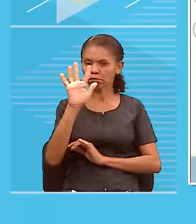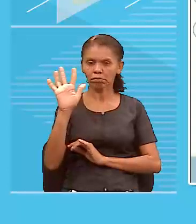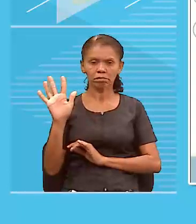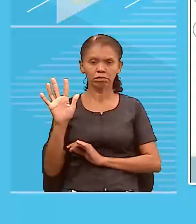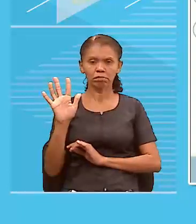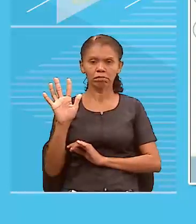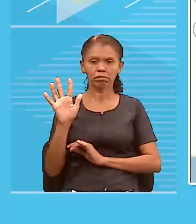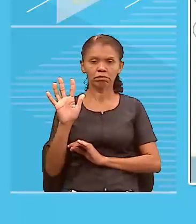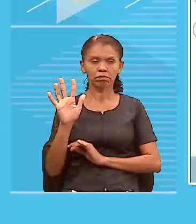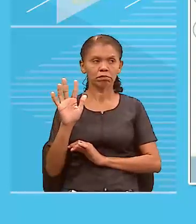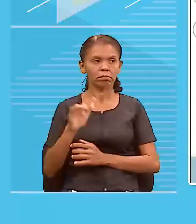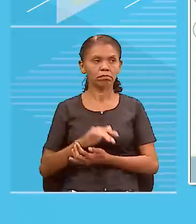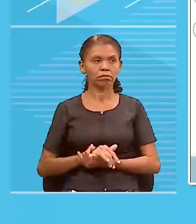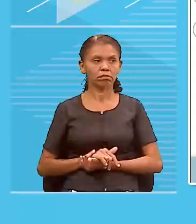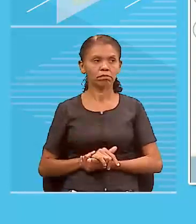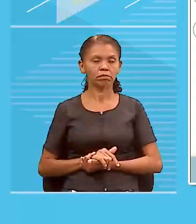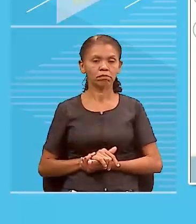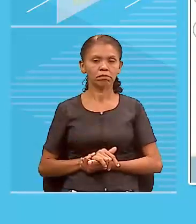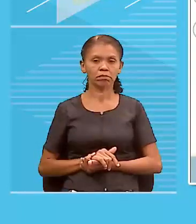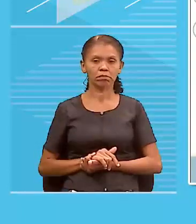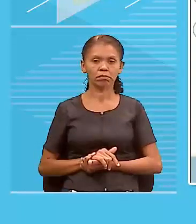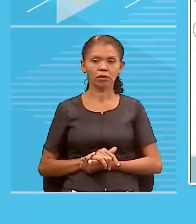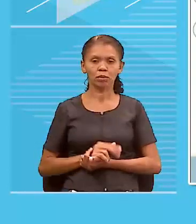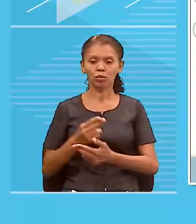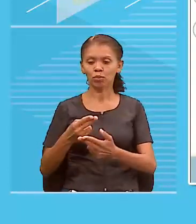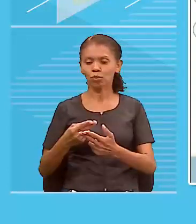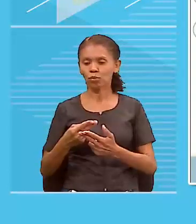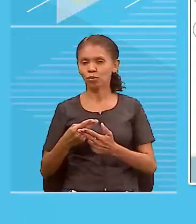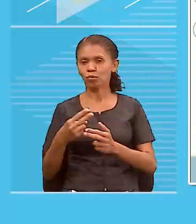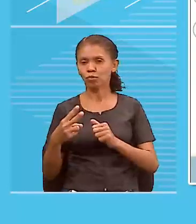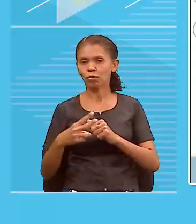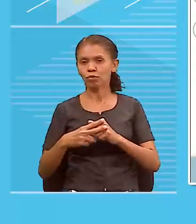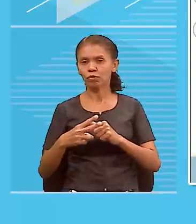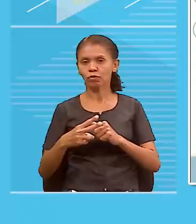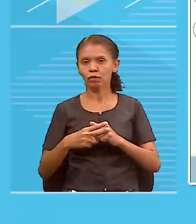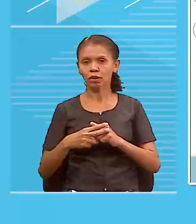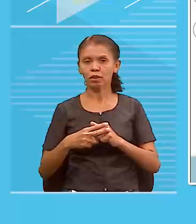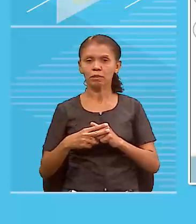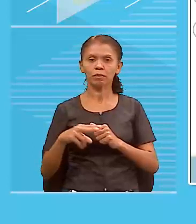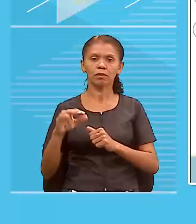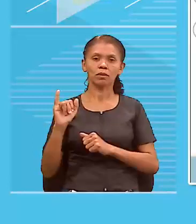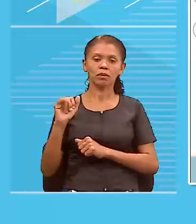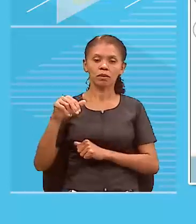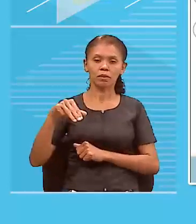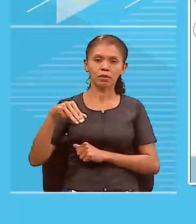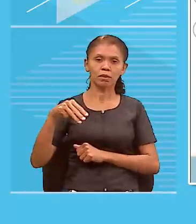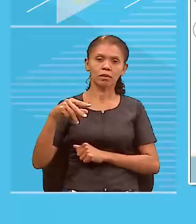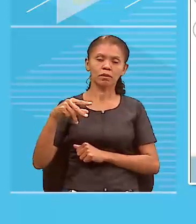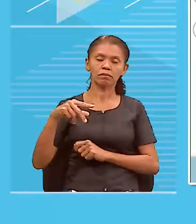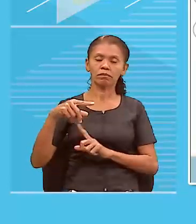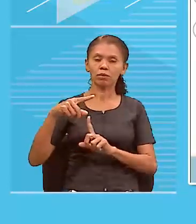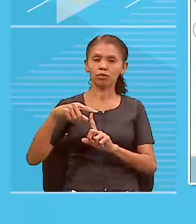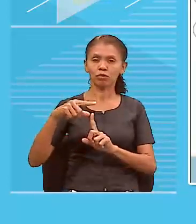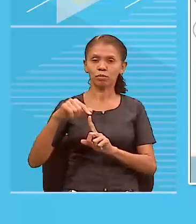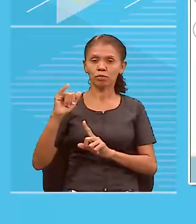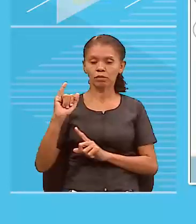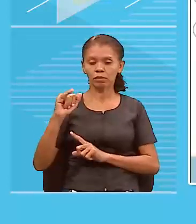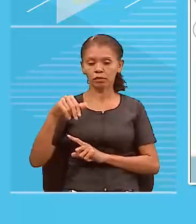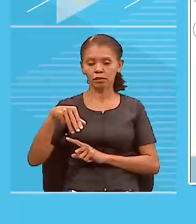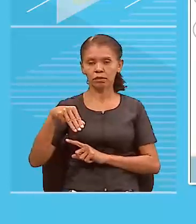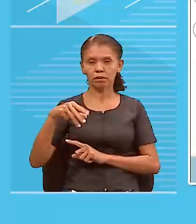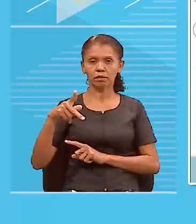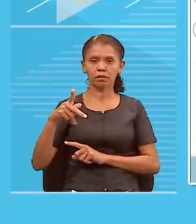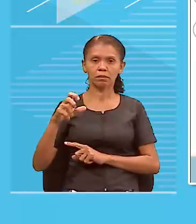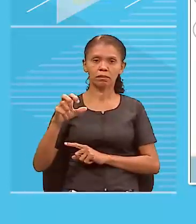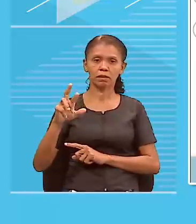é a Relembrando o modo imperativo tá professor em modo imperativo nós